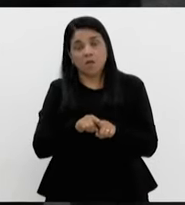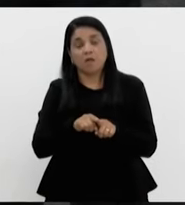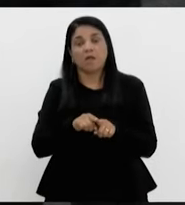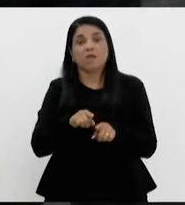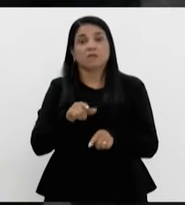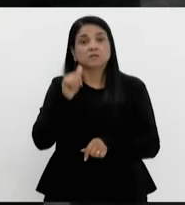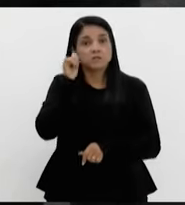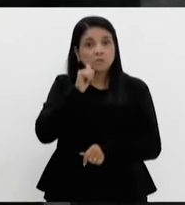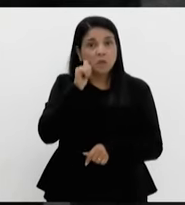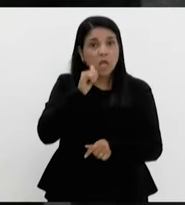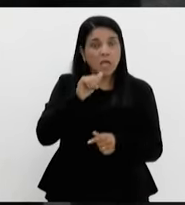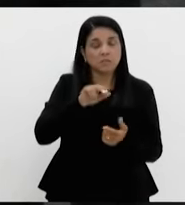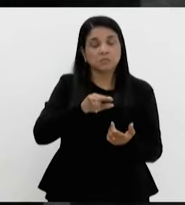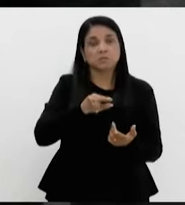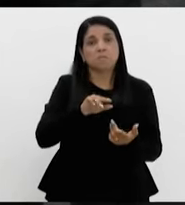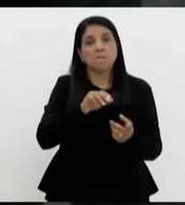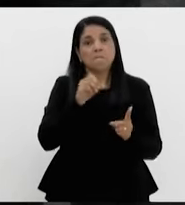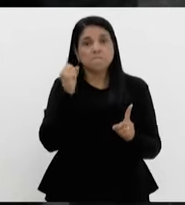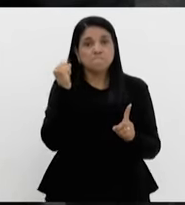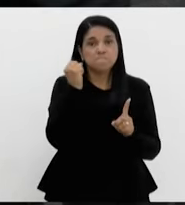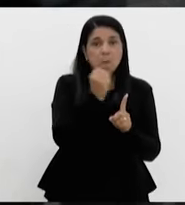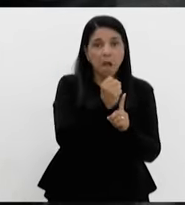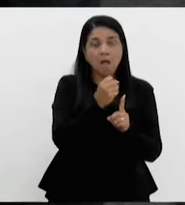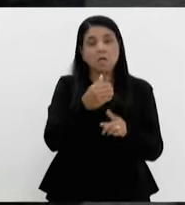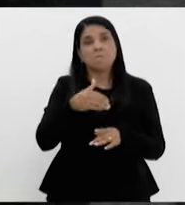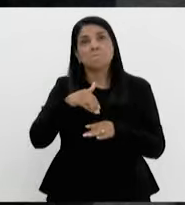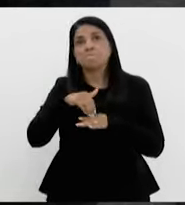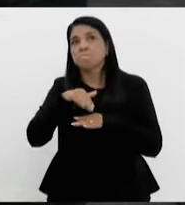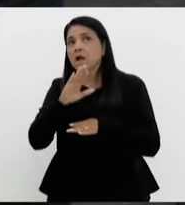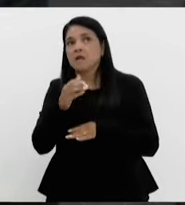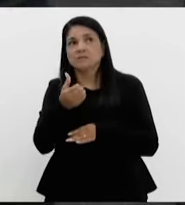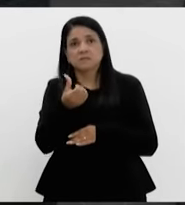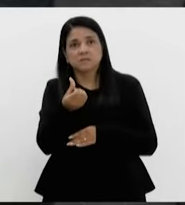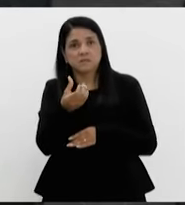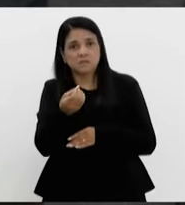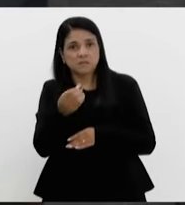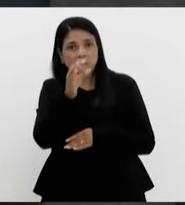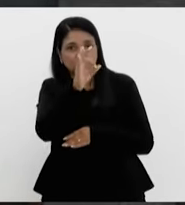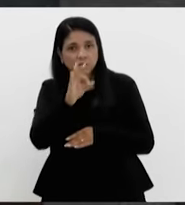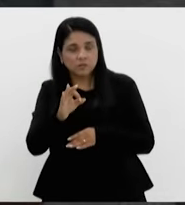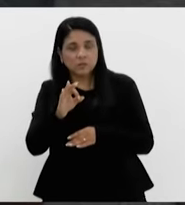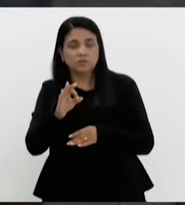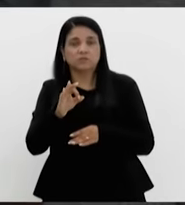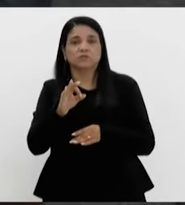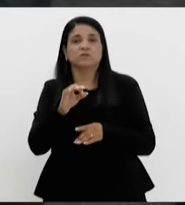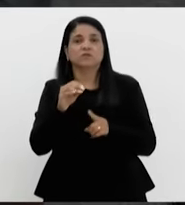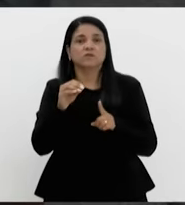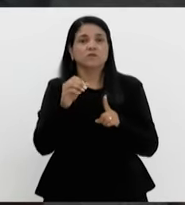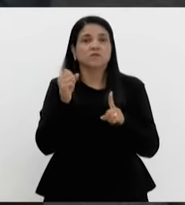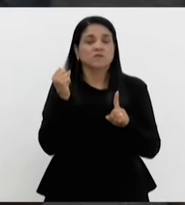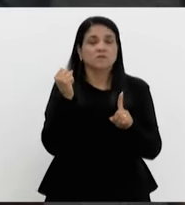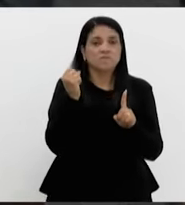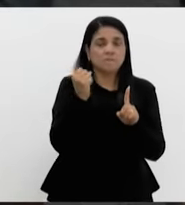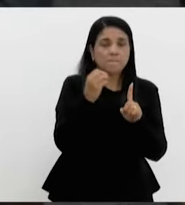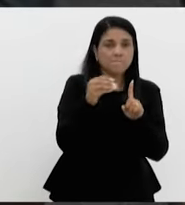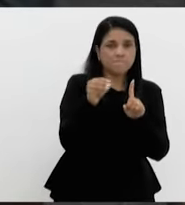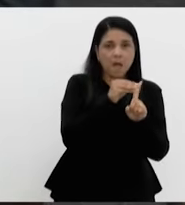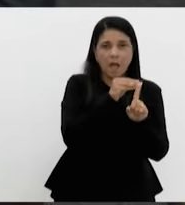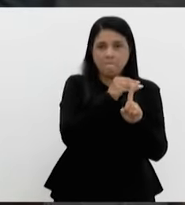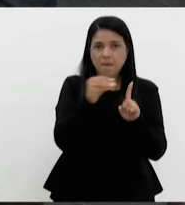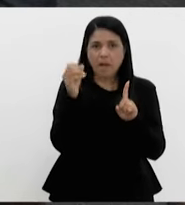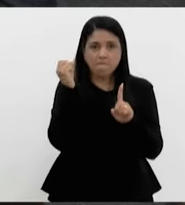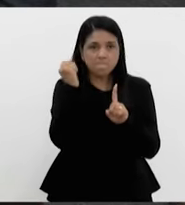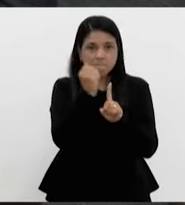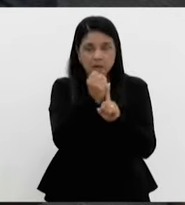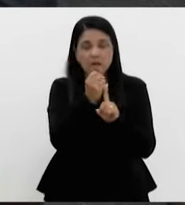mortas repetidamente, mais de 60% ao número de feminicídios, os homicídios acontecidos à luz